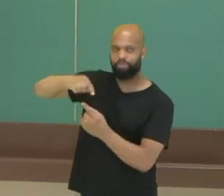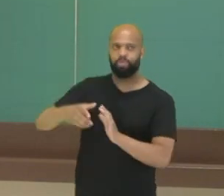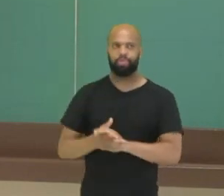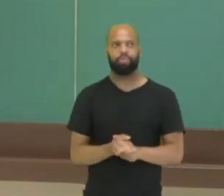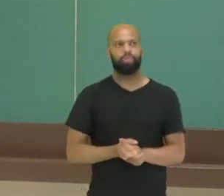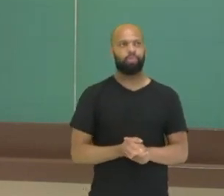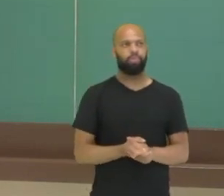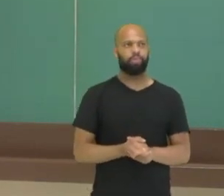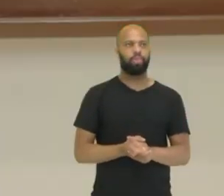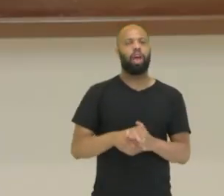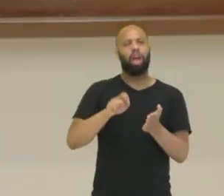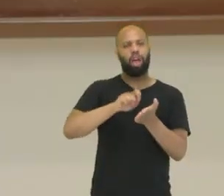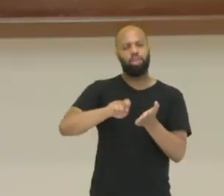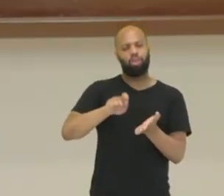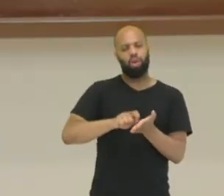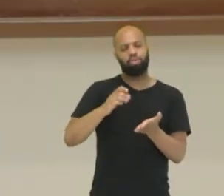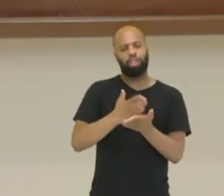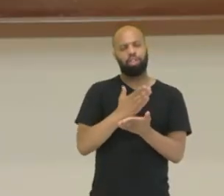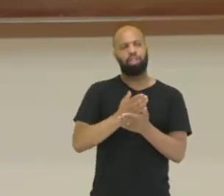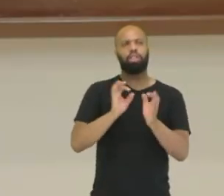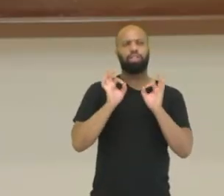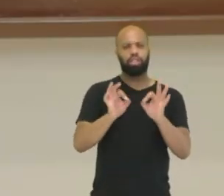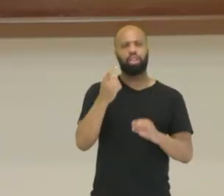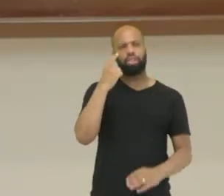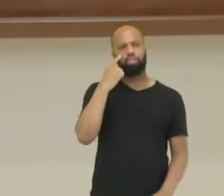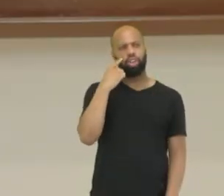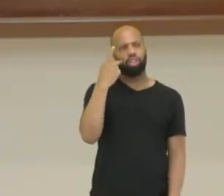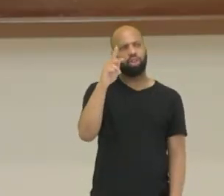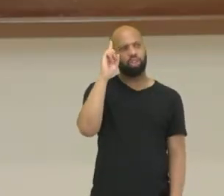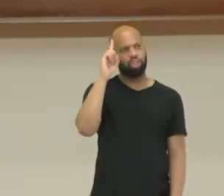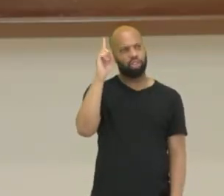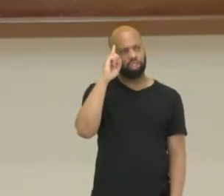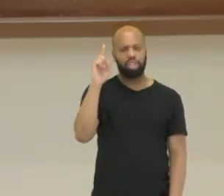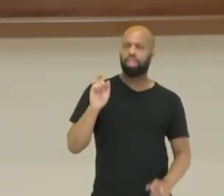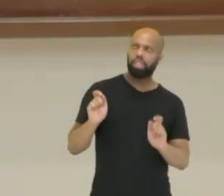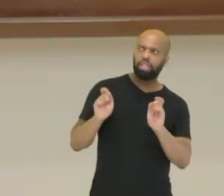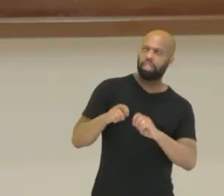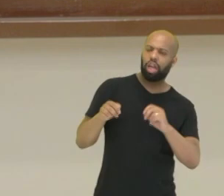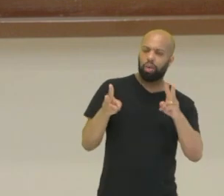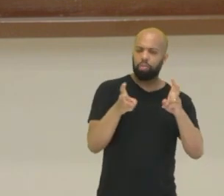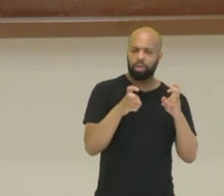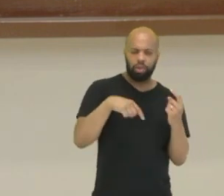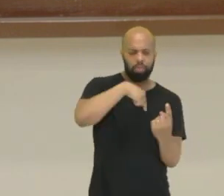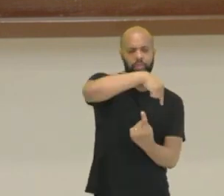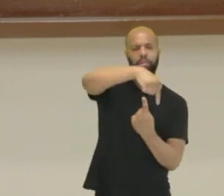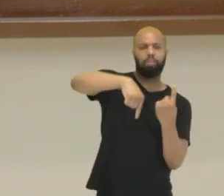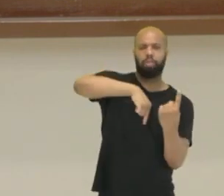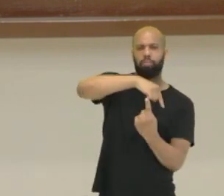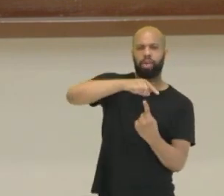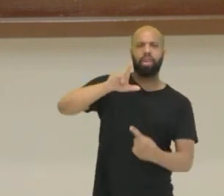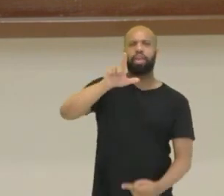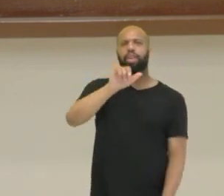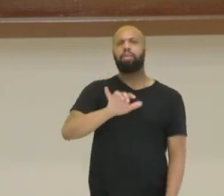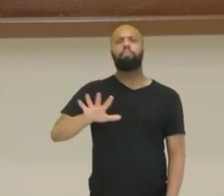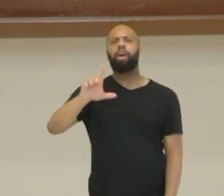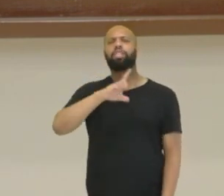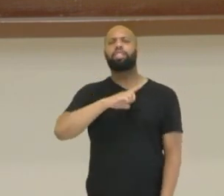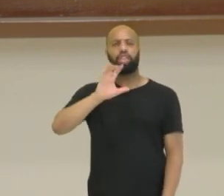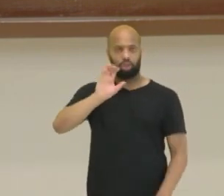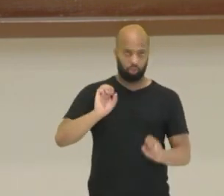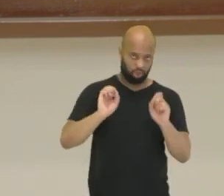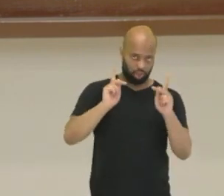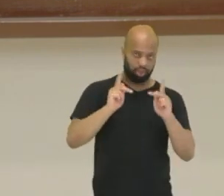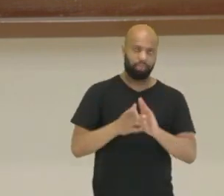Então, deixa tuas anotações em ordem, observe no seu dia a dia aonde que acontece rotação, em que figuras ocorre rotação,